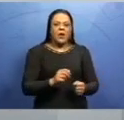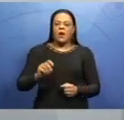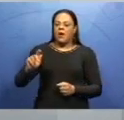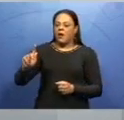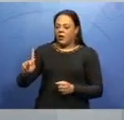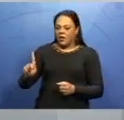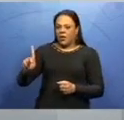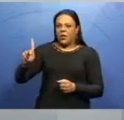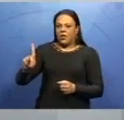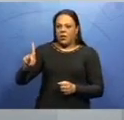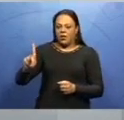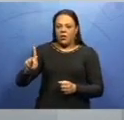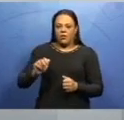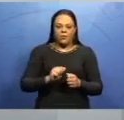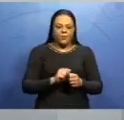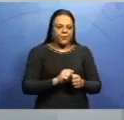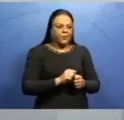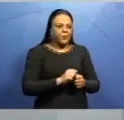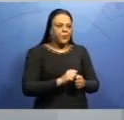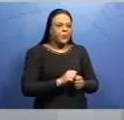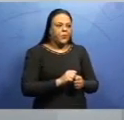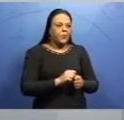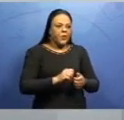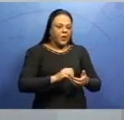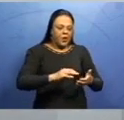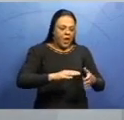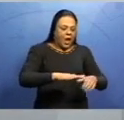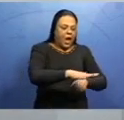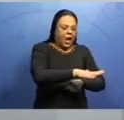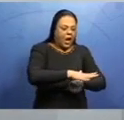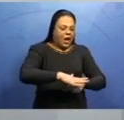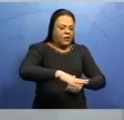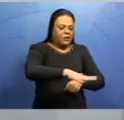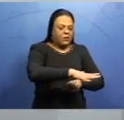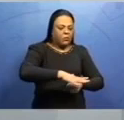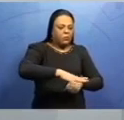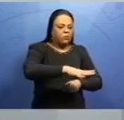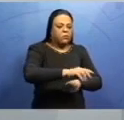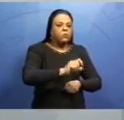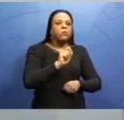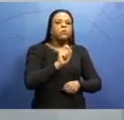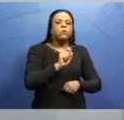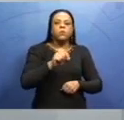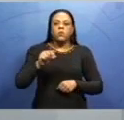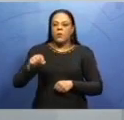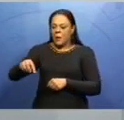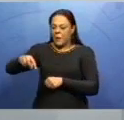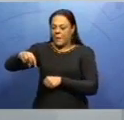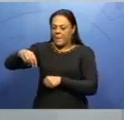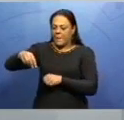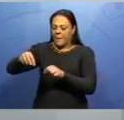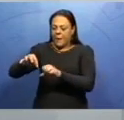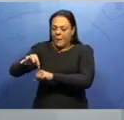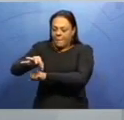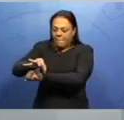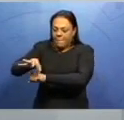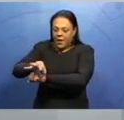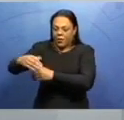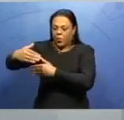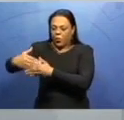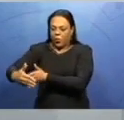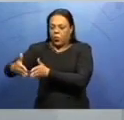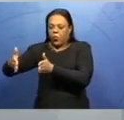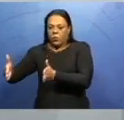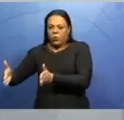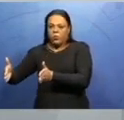Quilograma. Superfície ou área. 1 metro quadrado.